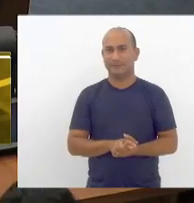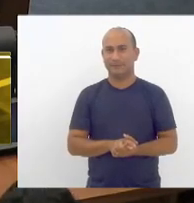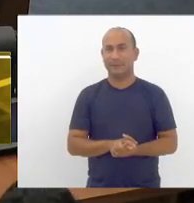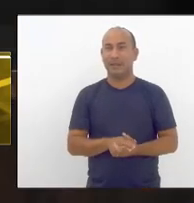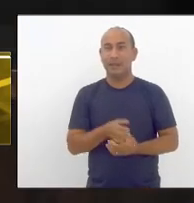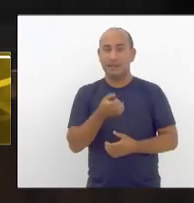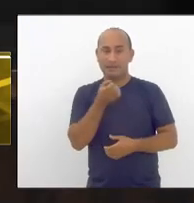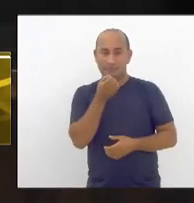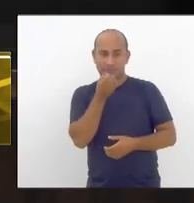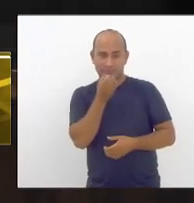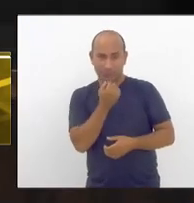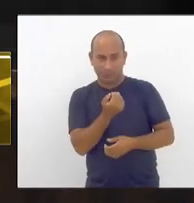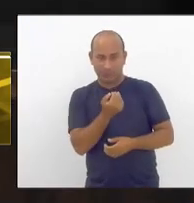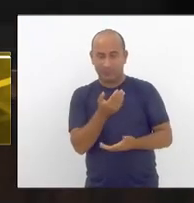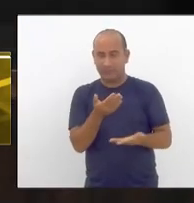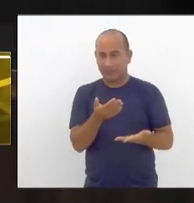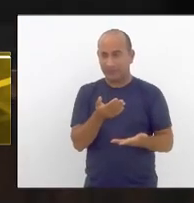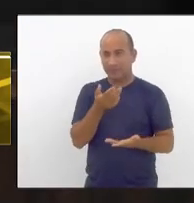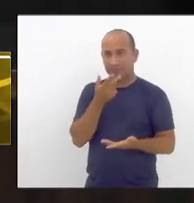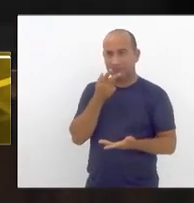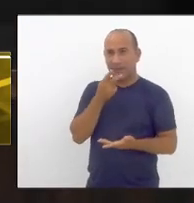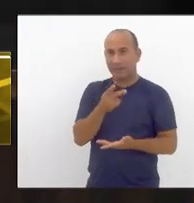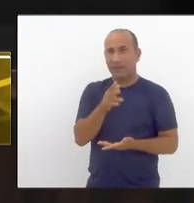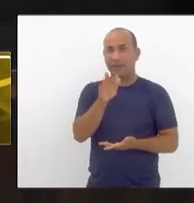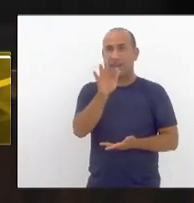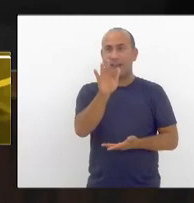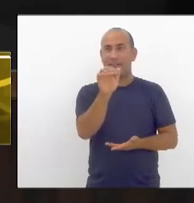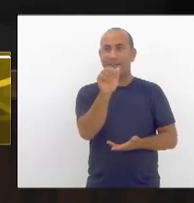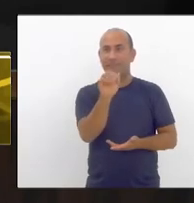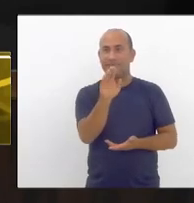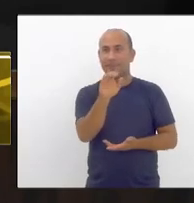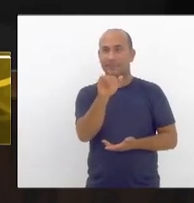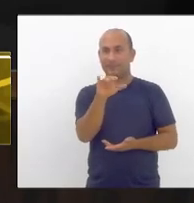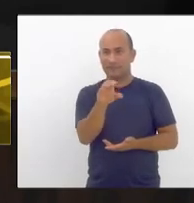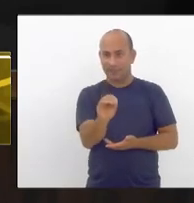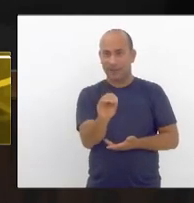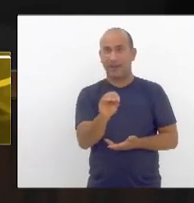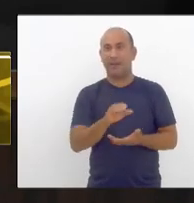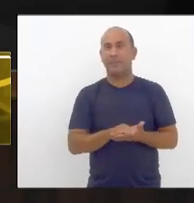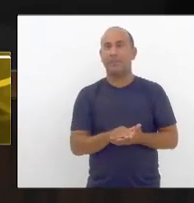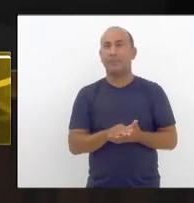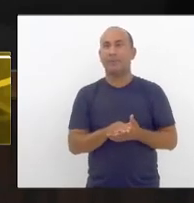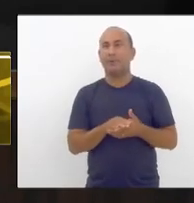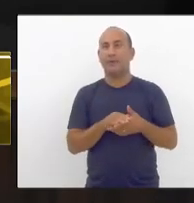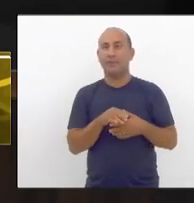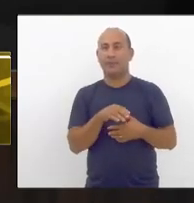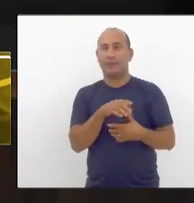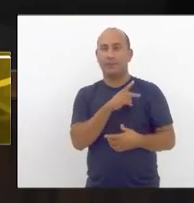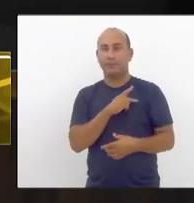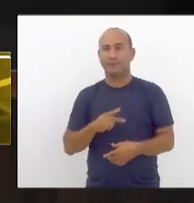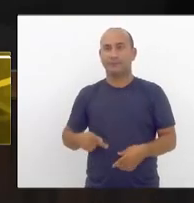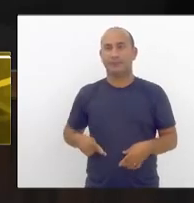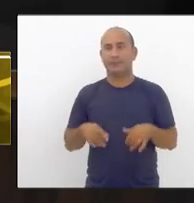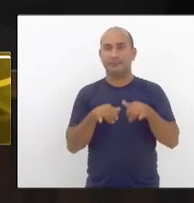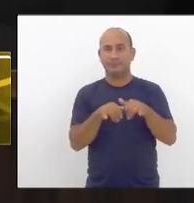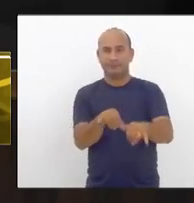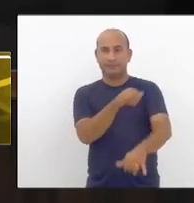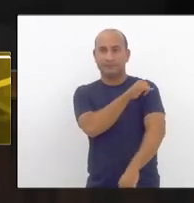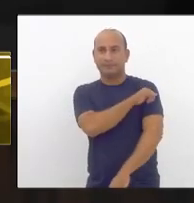bom com a palavra Doutor Fábio Queiroz presidente da associação Supermercados do Rio de Janeiro